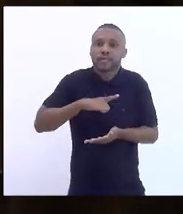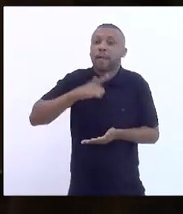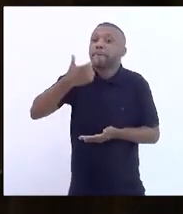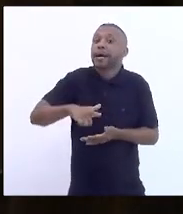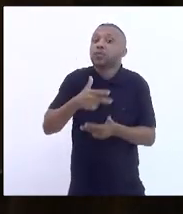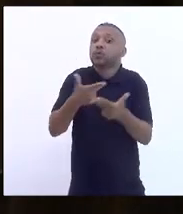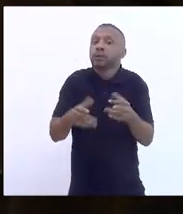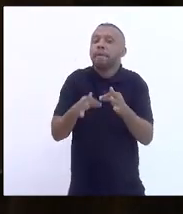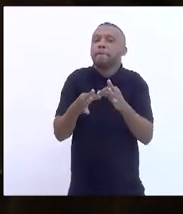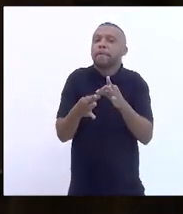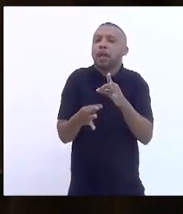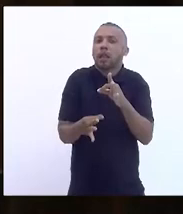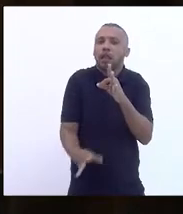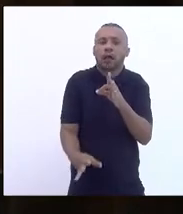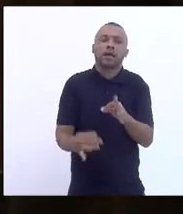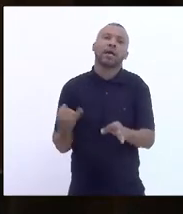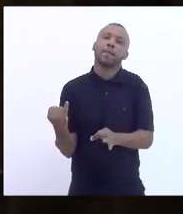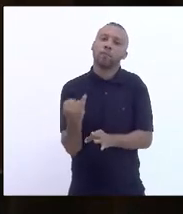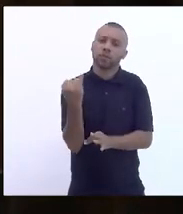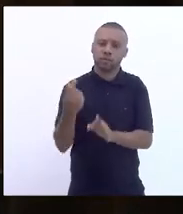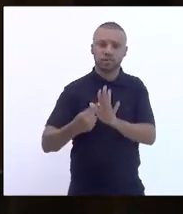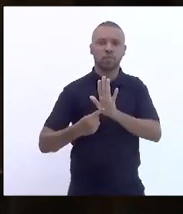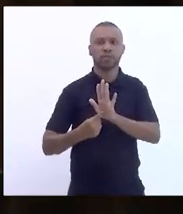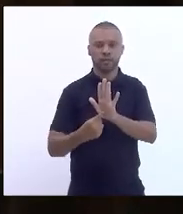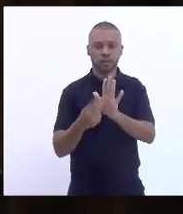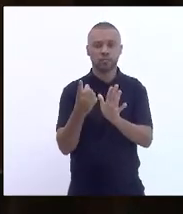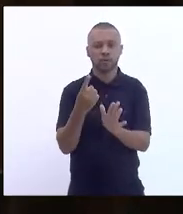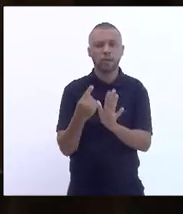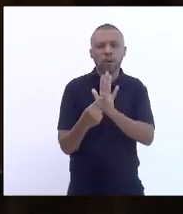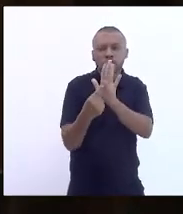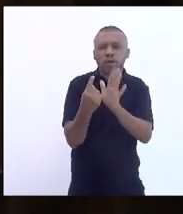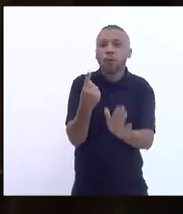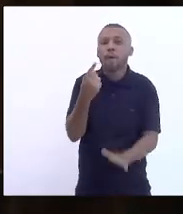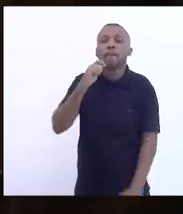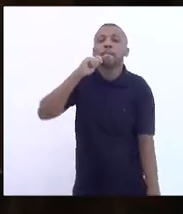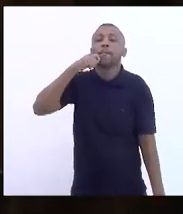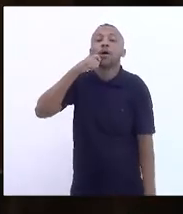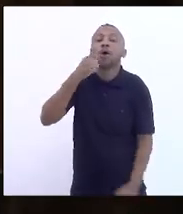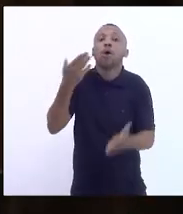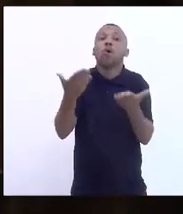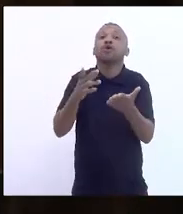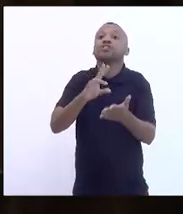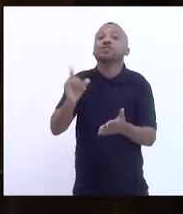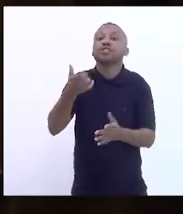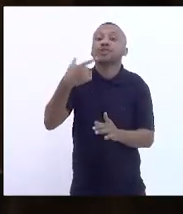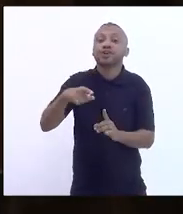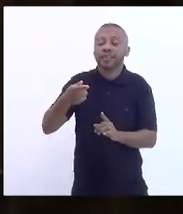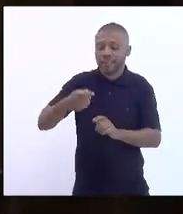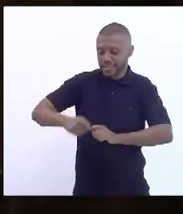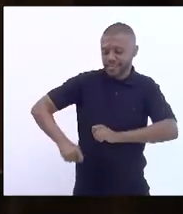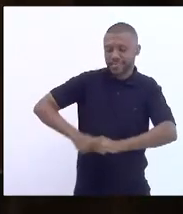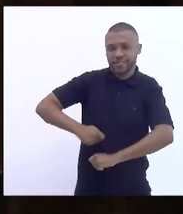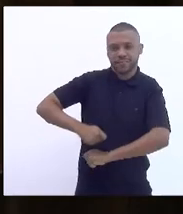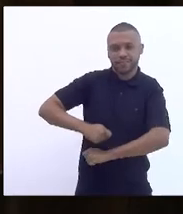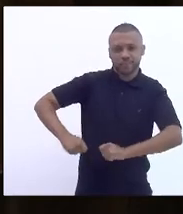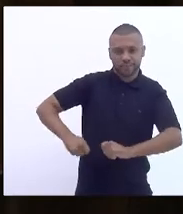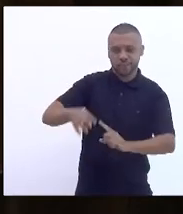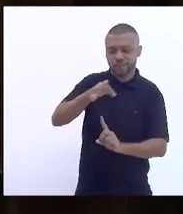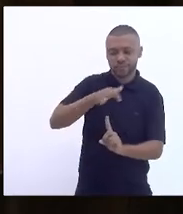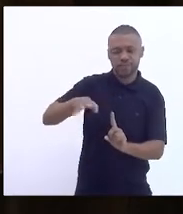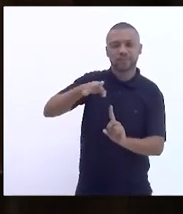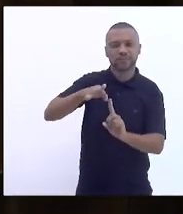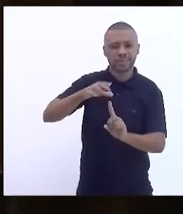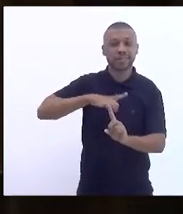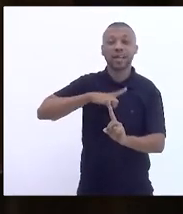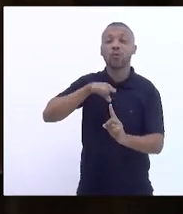mais coisa para falar para vocês e de importância tô trazendo aqui um pão porque hoje é dia de Santo Antônio é isso e o santo